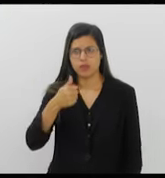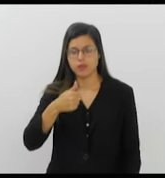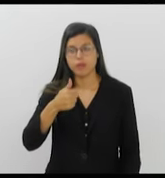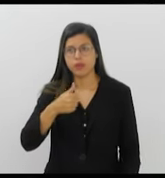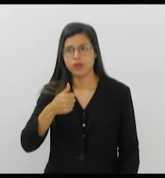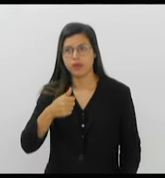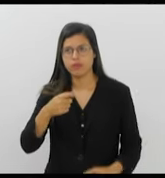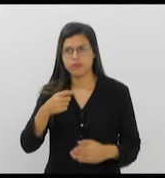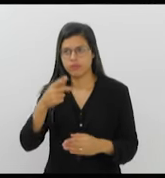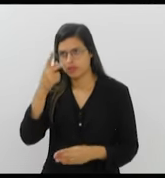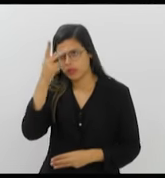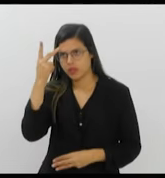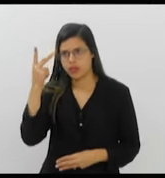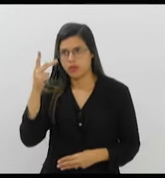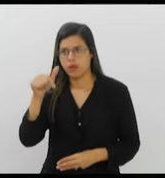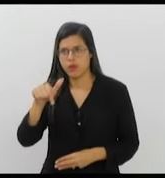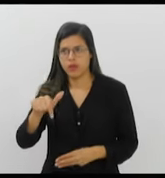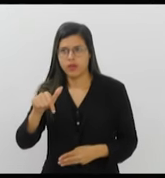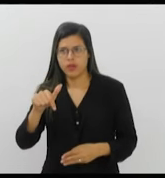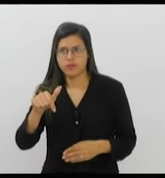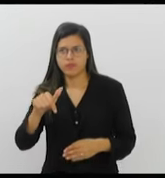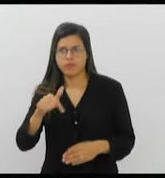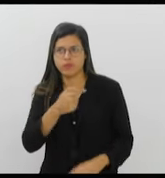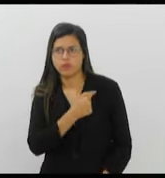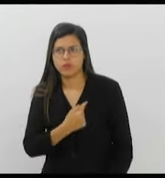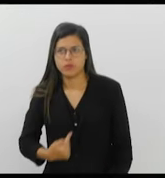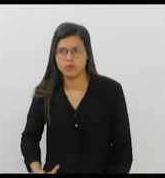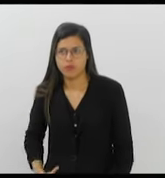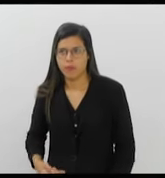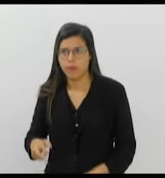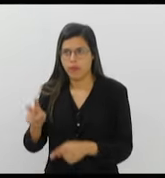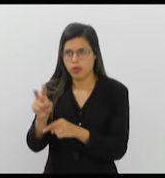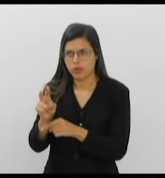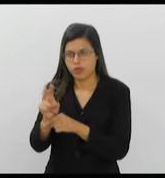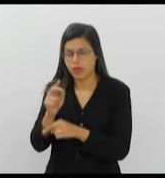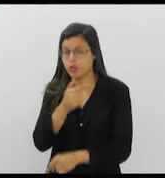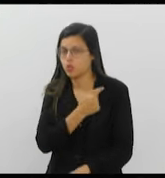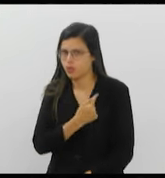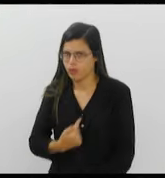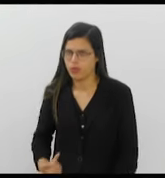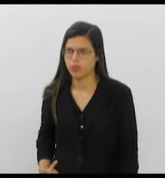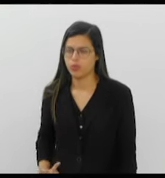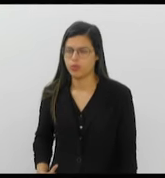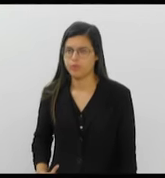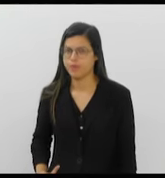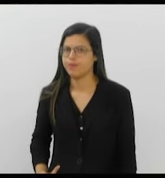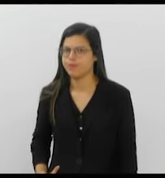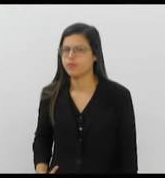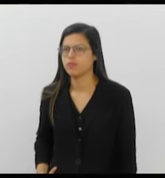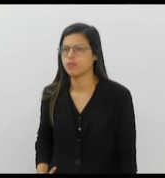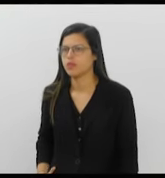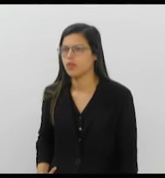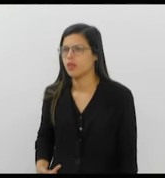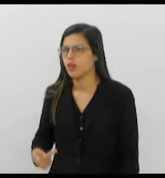base do governo, protege o governador. Eu imagino